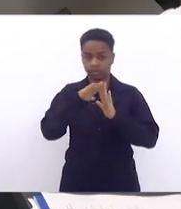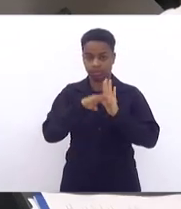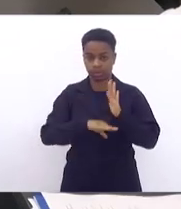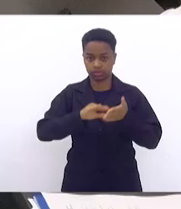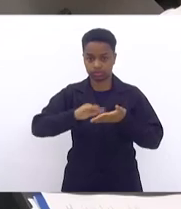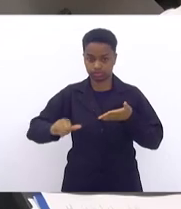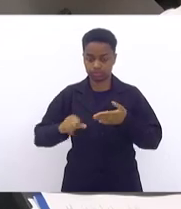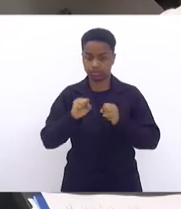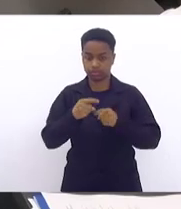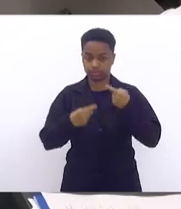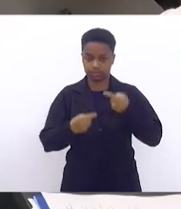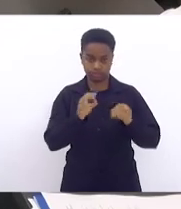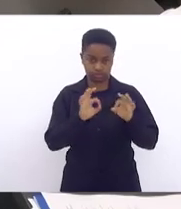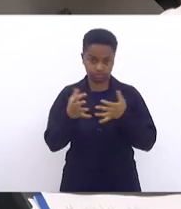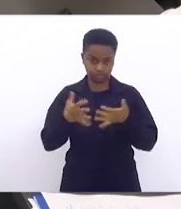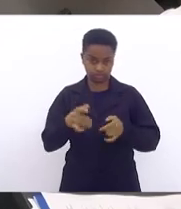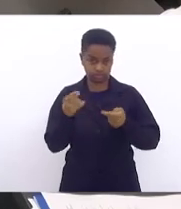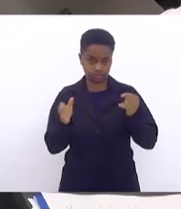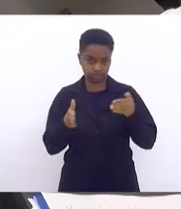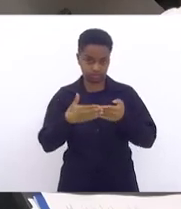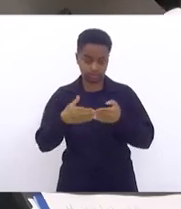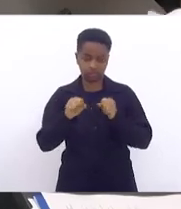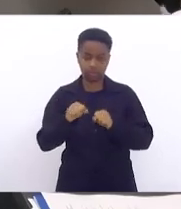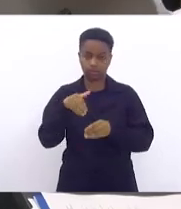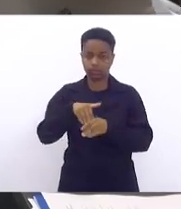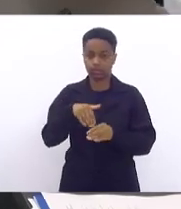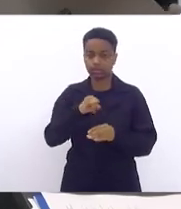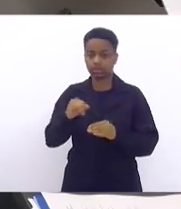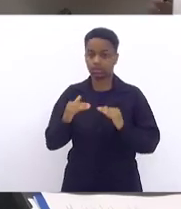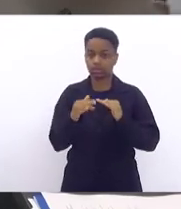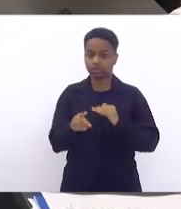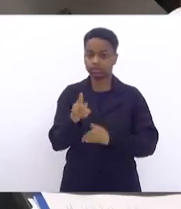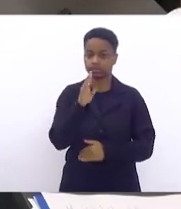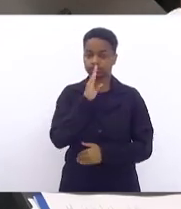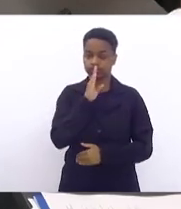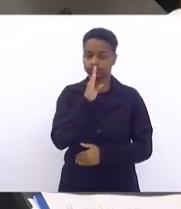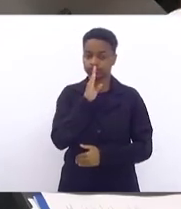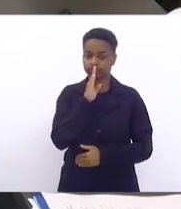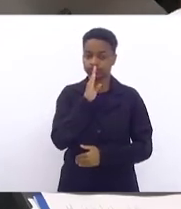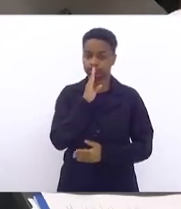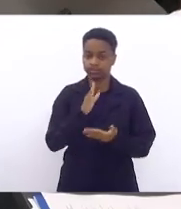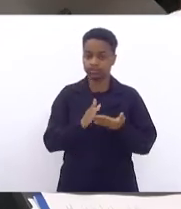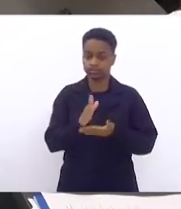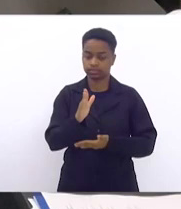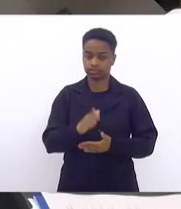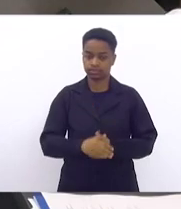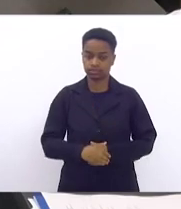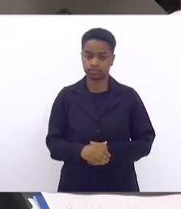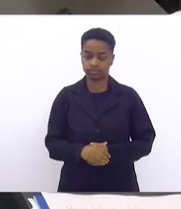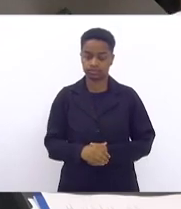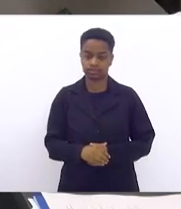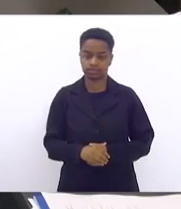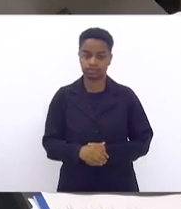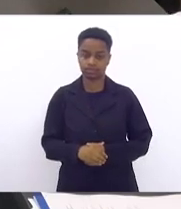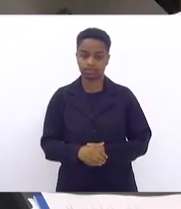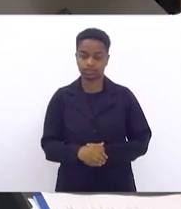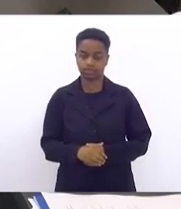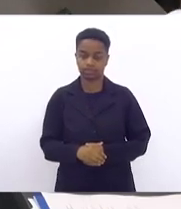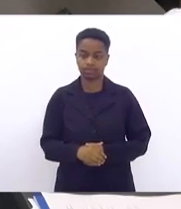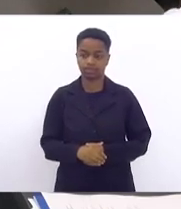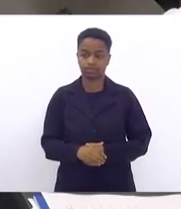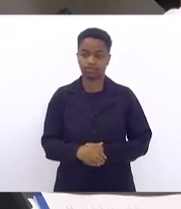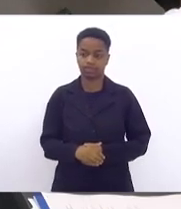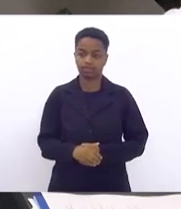Em discussão, não havendo quem queira discutir, em votação, os senhores que aprovam, permaneçam como estão. Aprovado. Passo